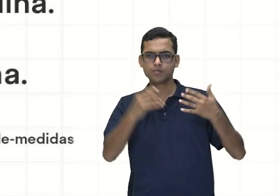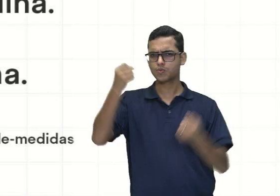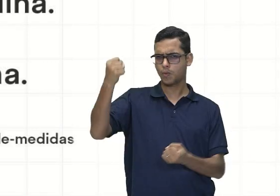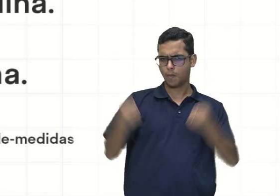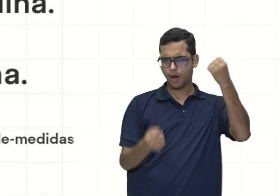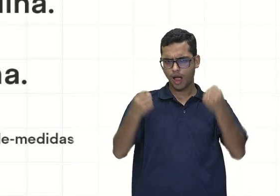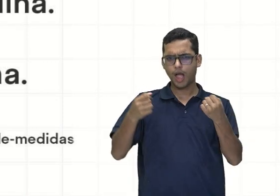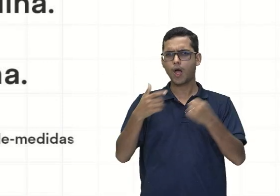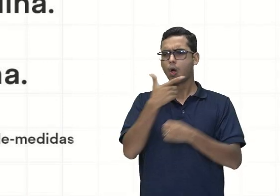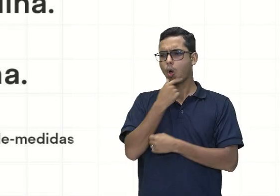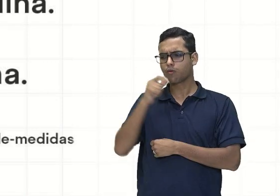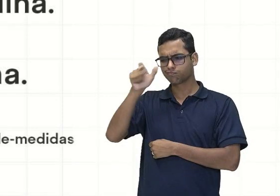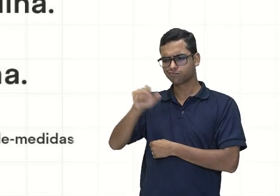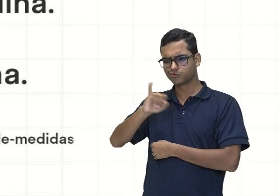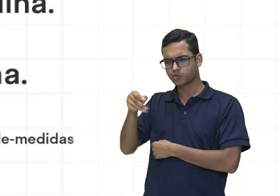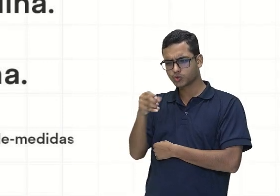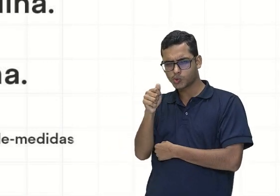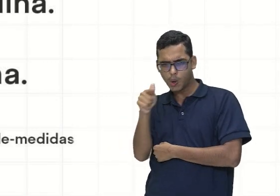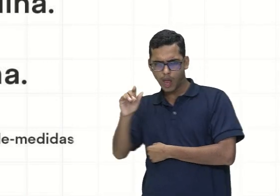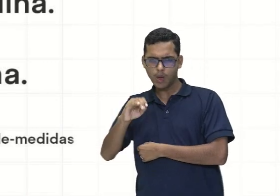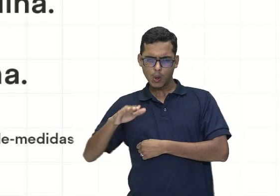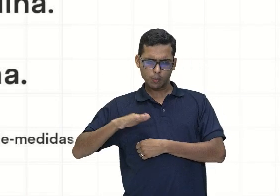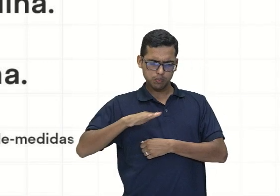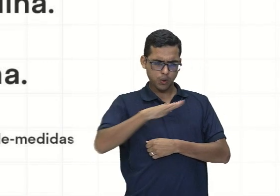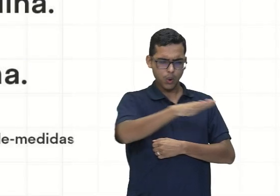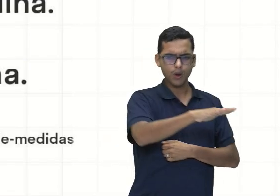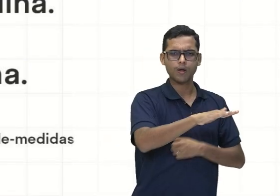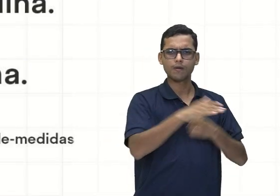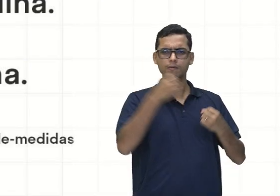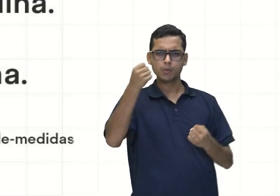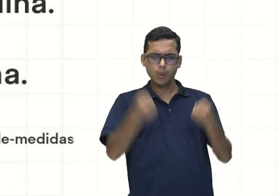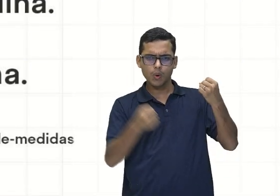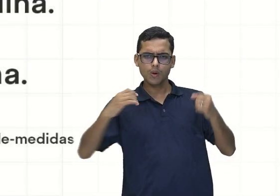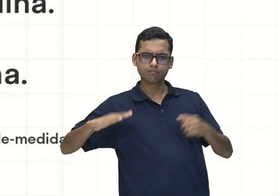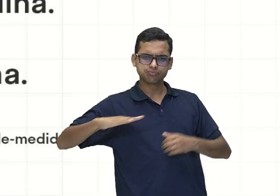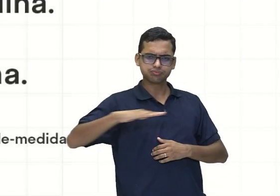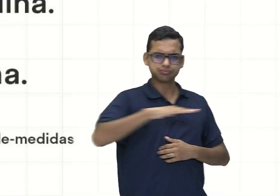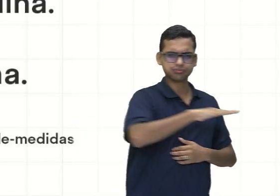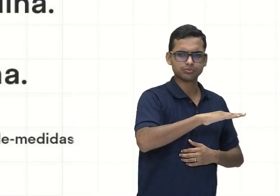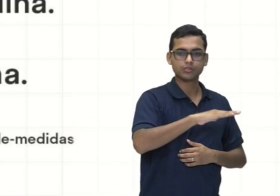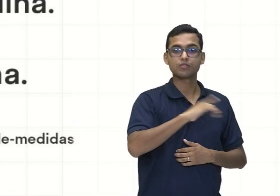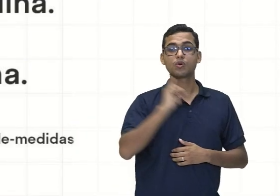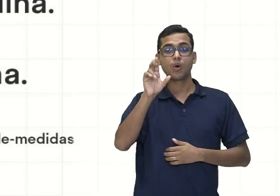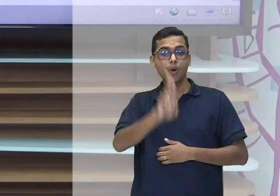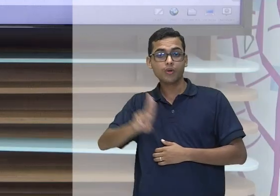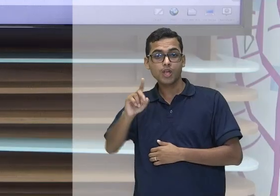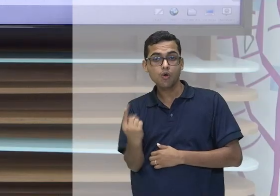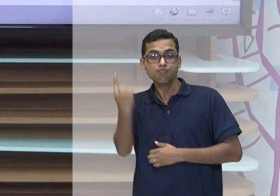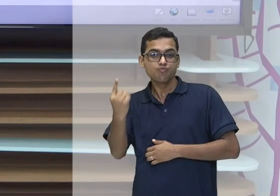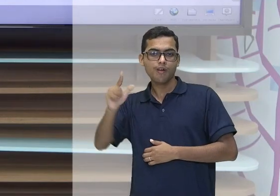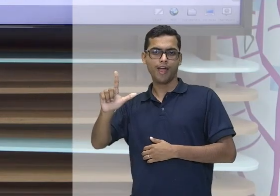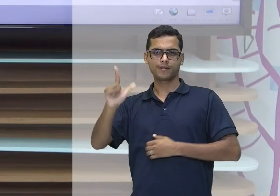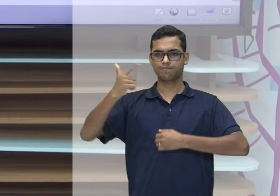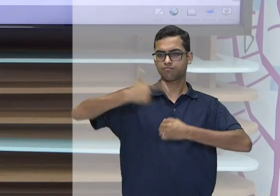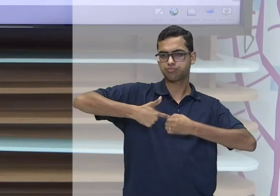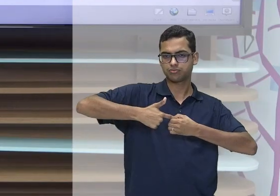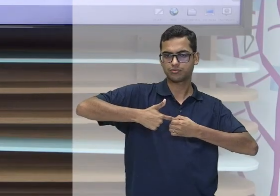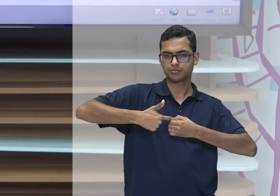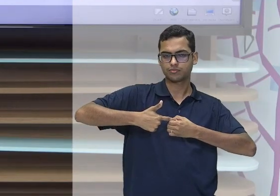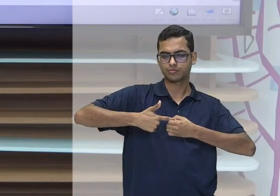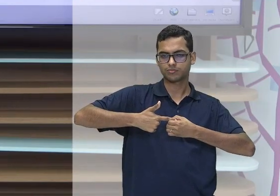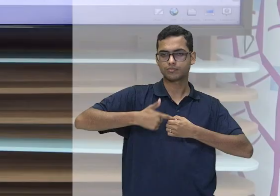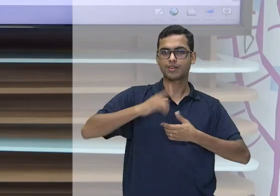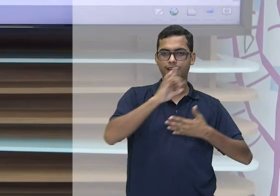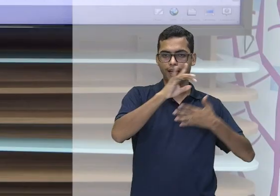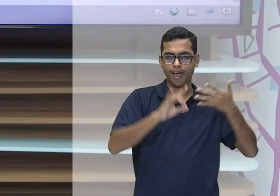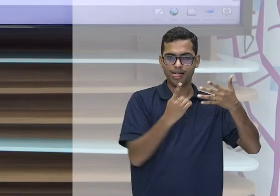andar, ele vai gastar, né, 1 litro de gasolina, ok? Então, cada